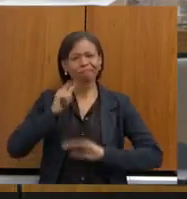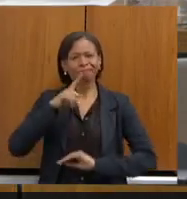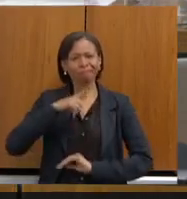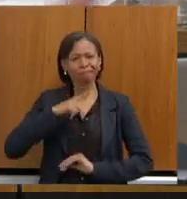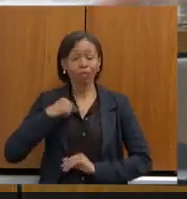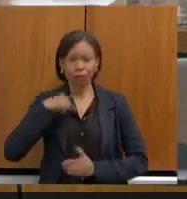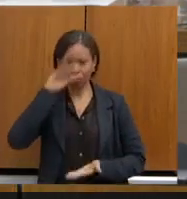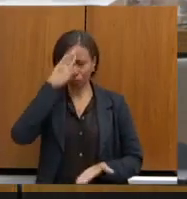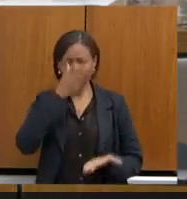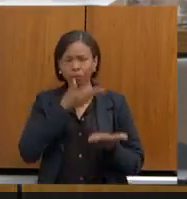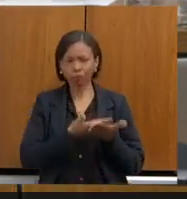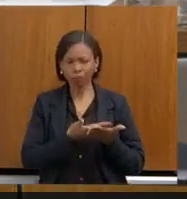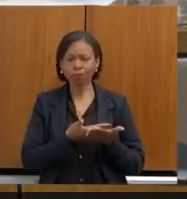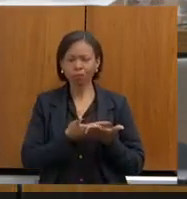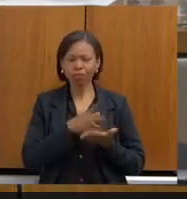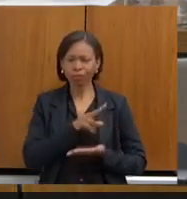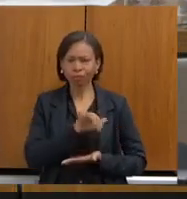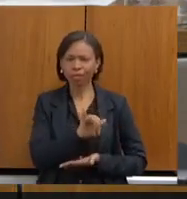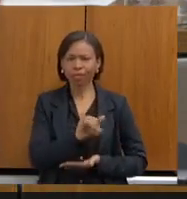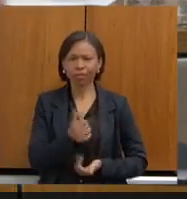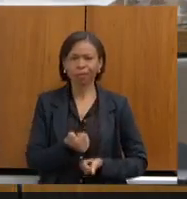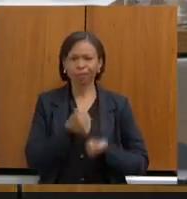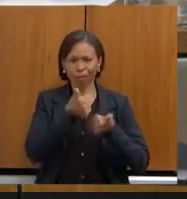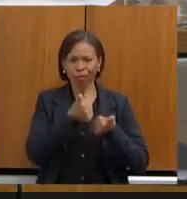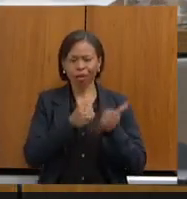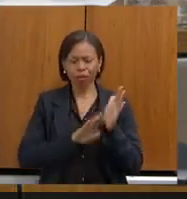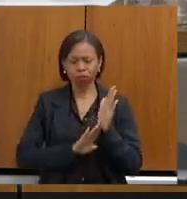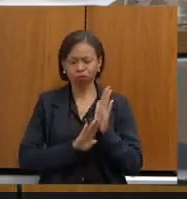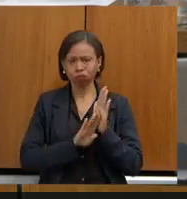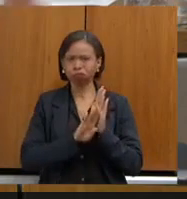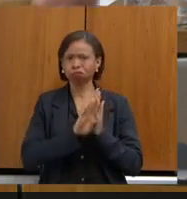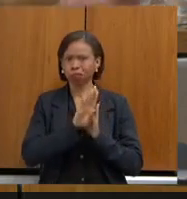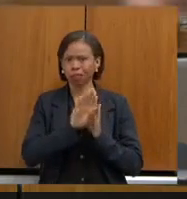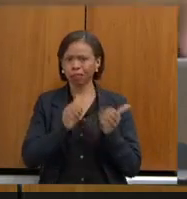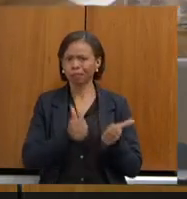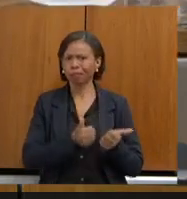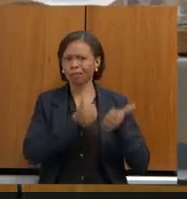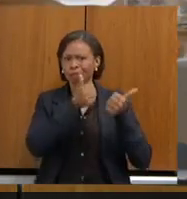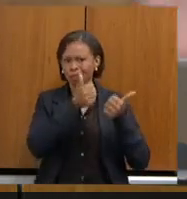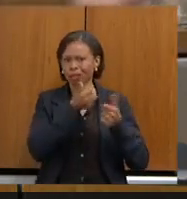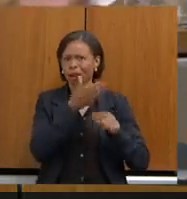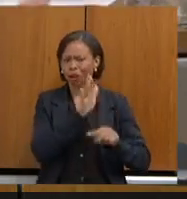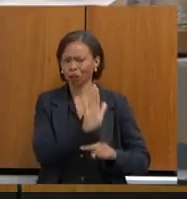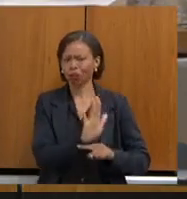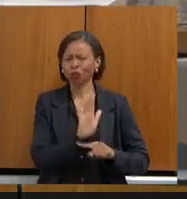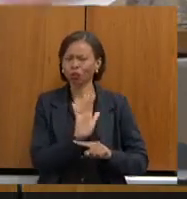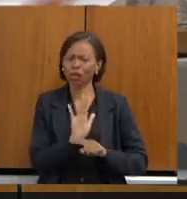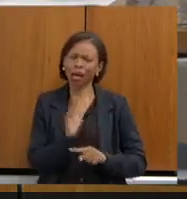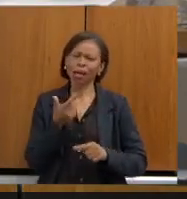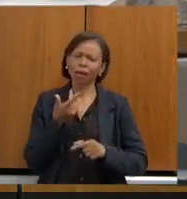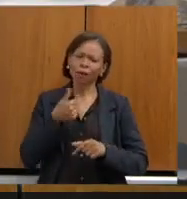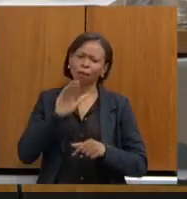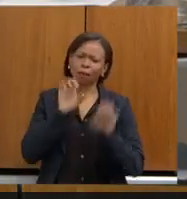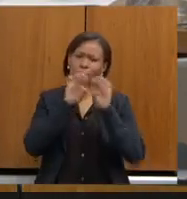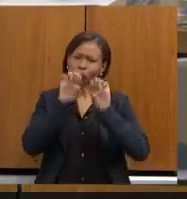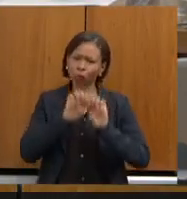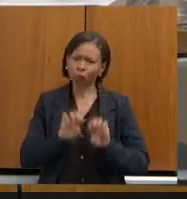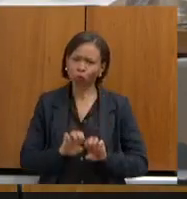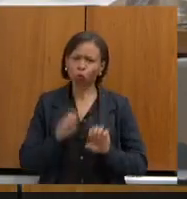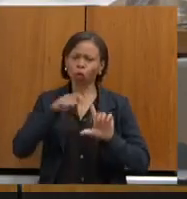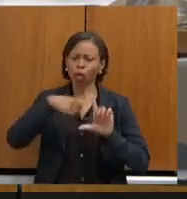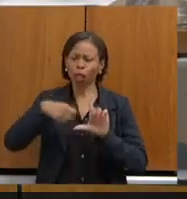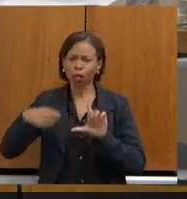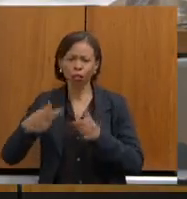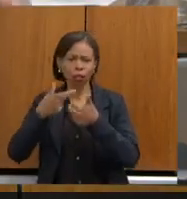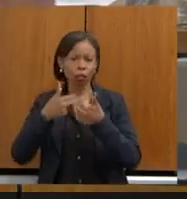eu confio nele que nós vamos melhorar esses números com essa capacitação e mais a estrutura logística mas treinamento que nós vamos vir então